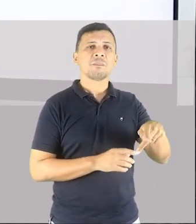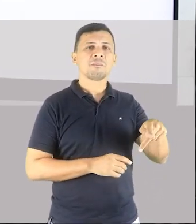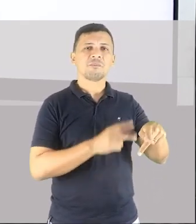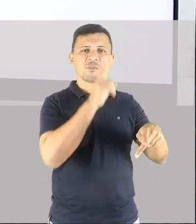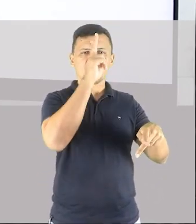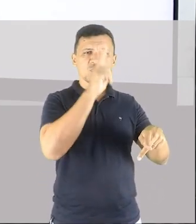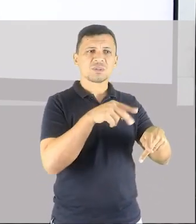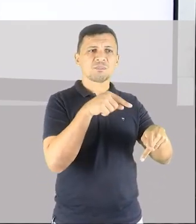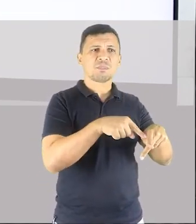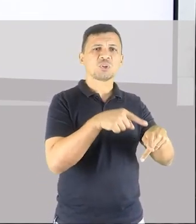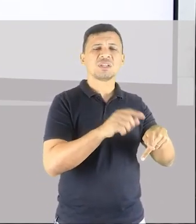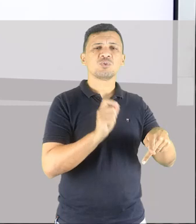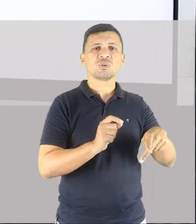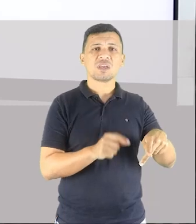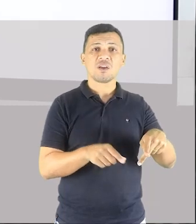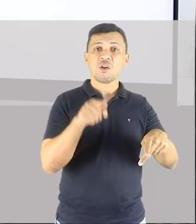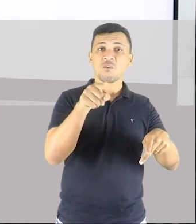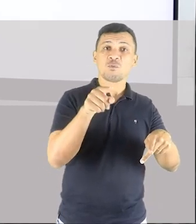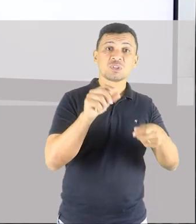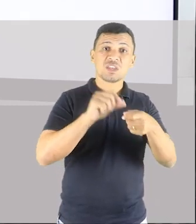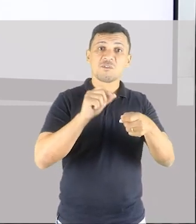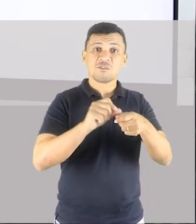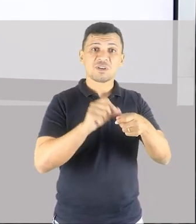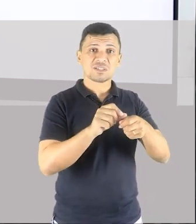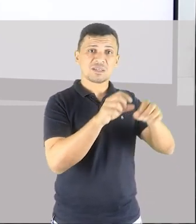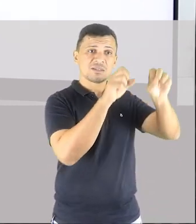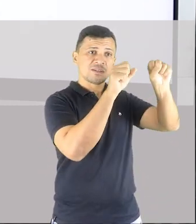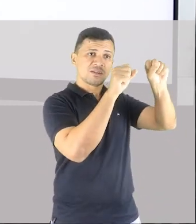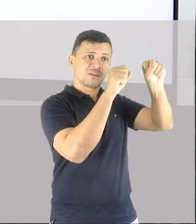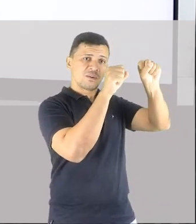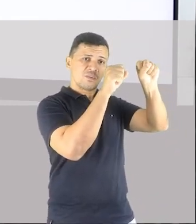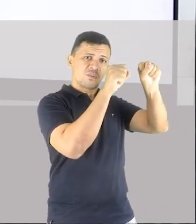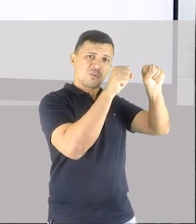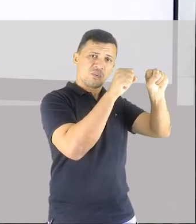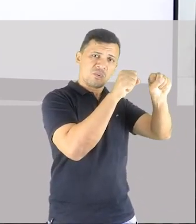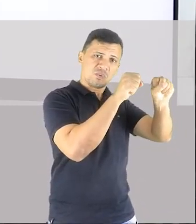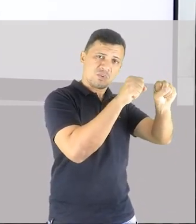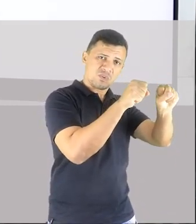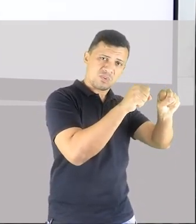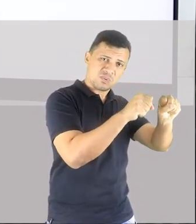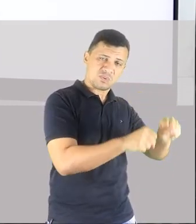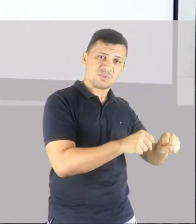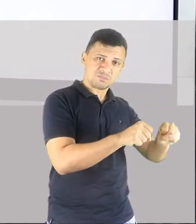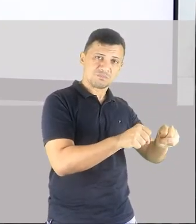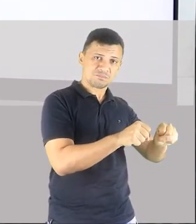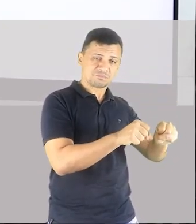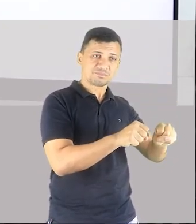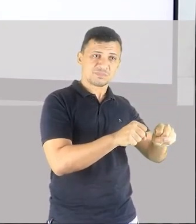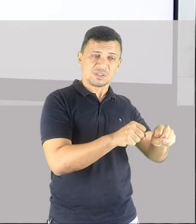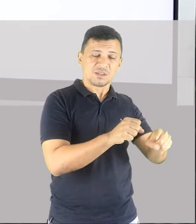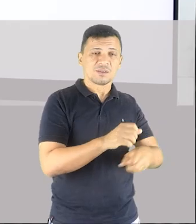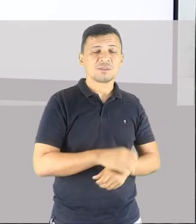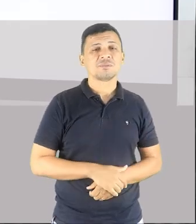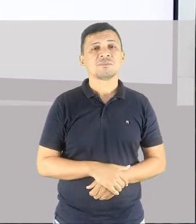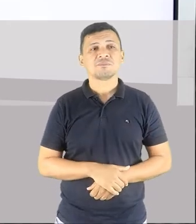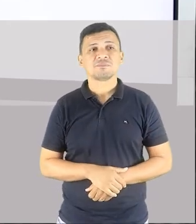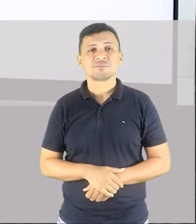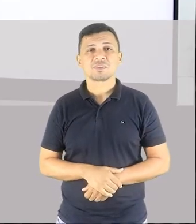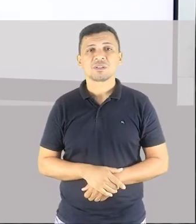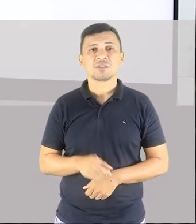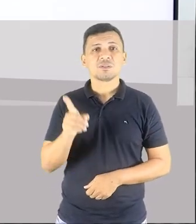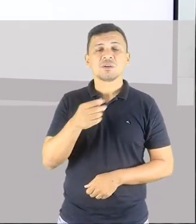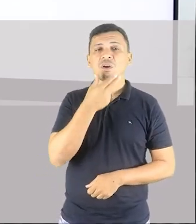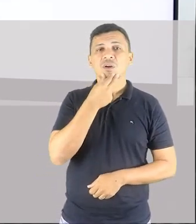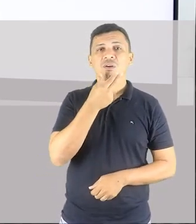força potente é a força que você vai fazer para realizar a atividade que você pretende. Então, no caso